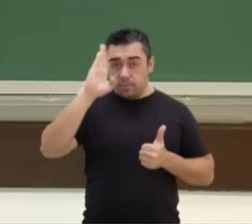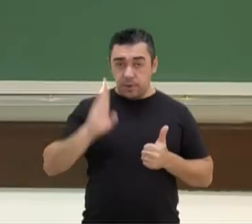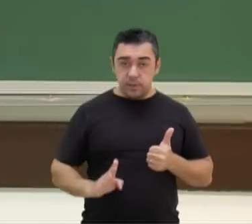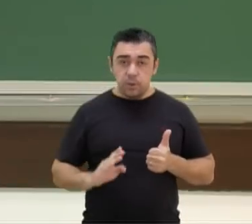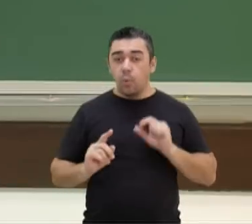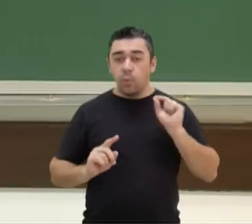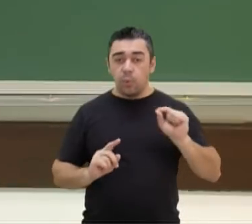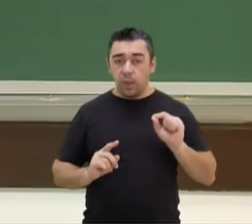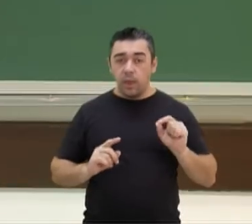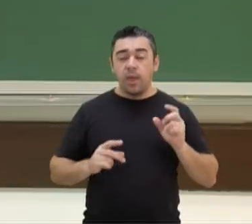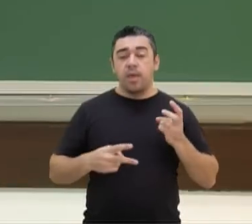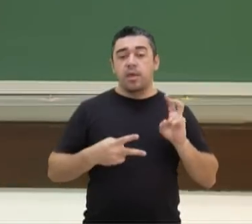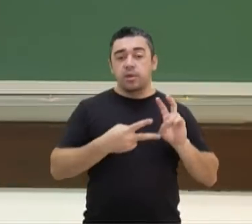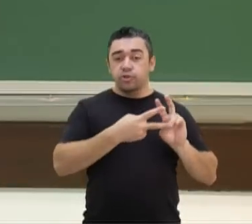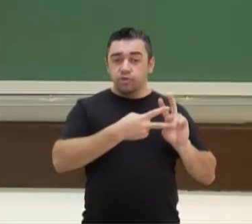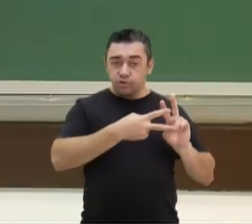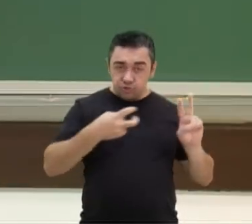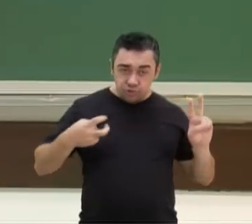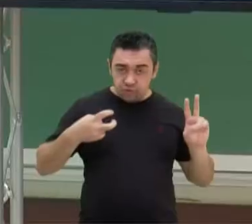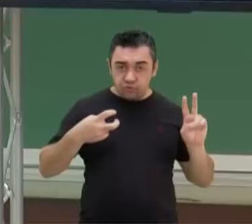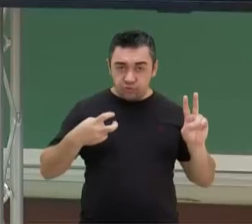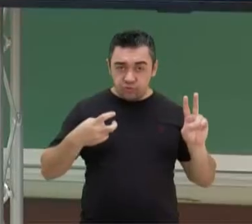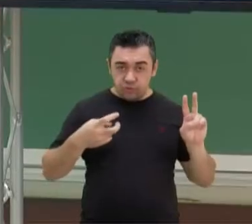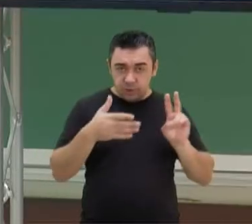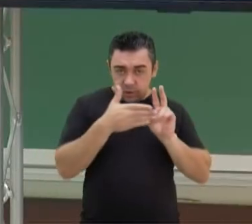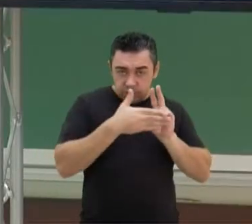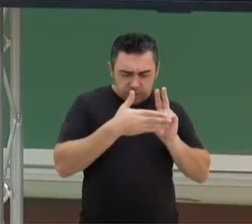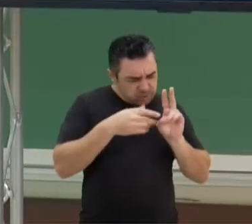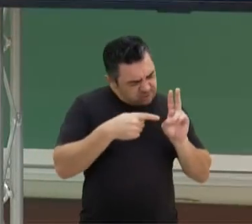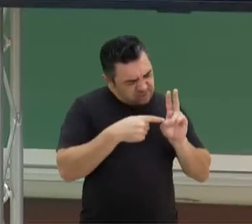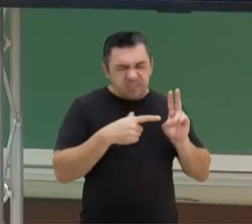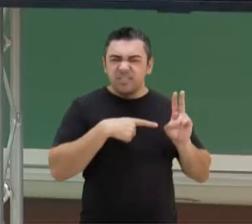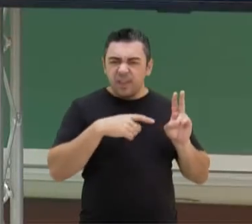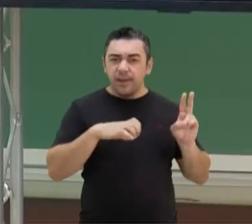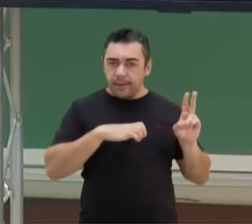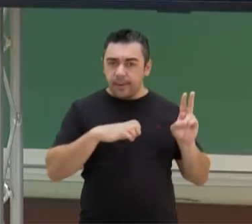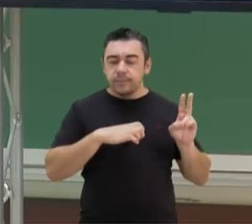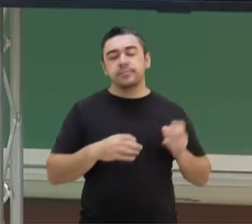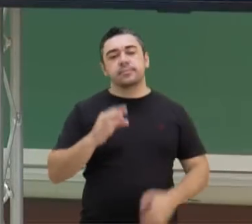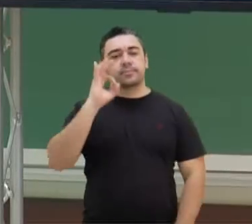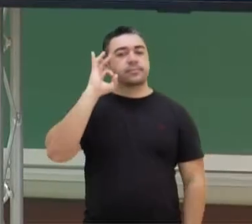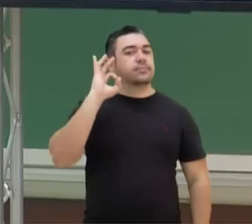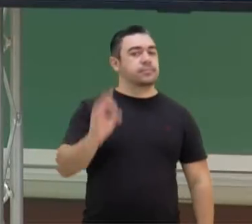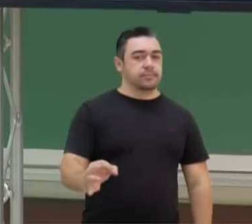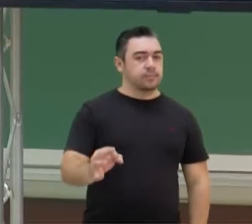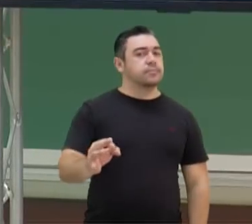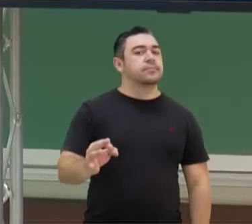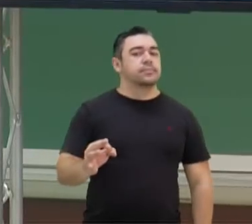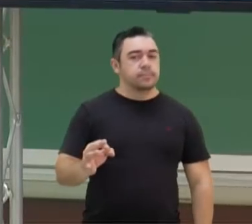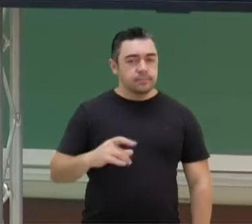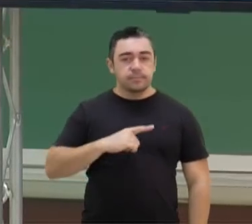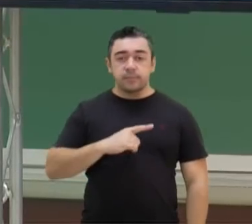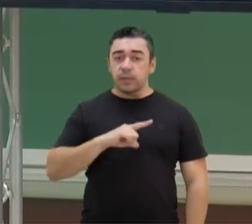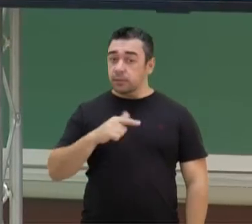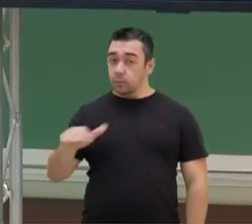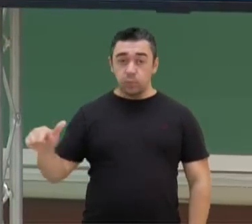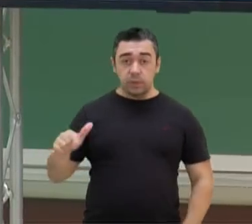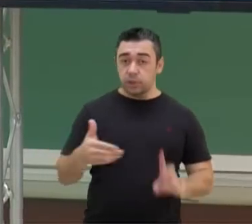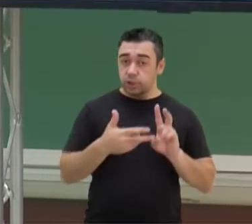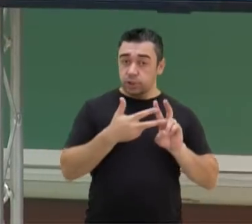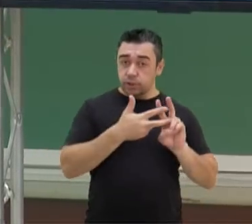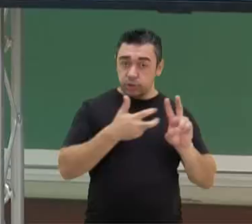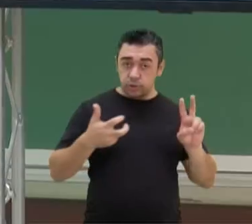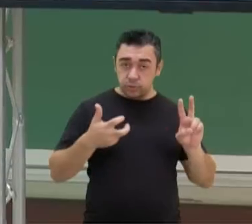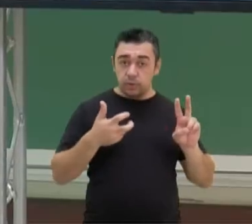religiões indígenas. Será que os indígenas têm princípios éticos? Com certeza. Agora, não existe índio,